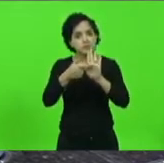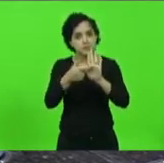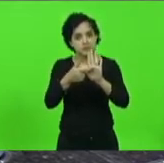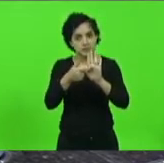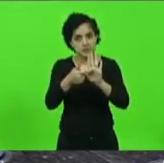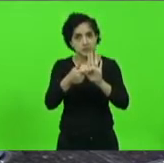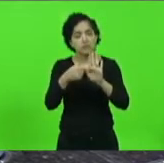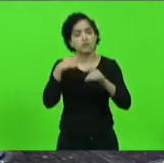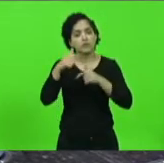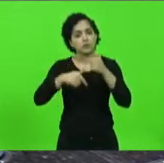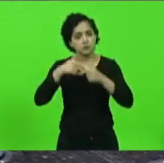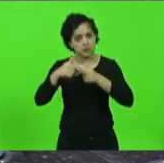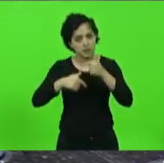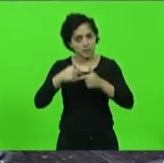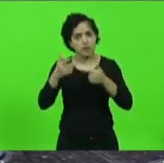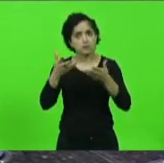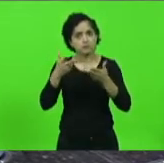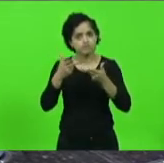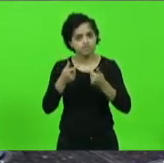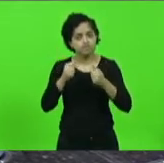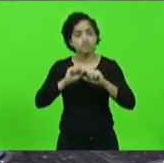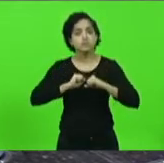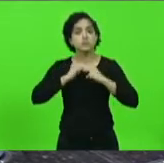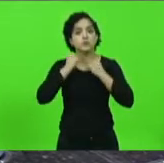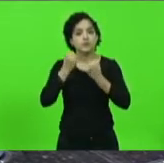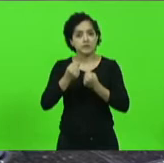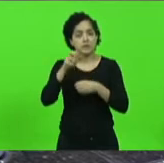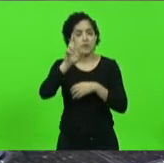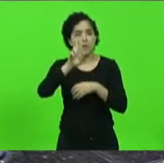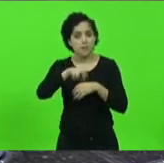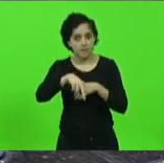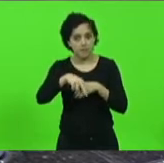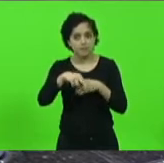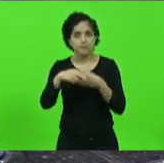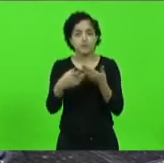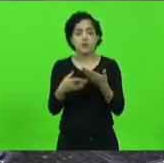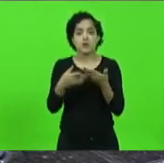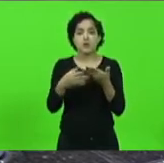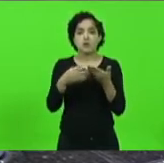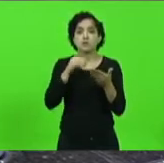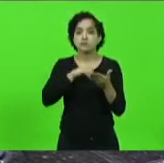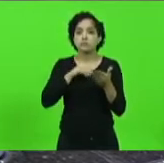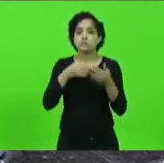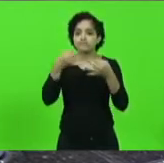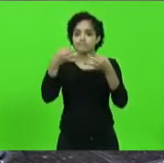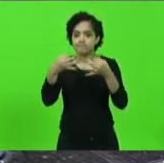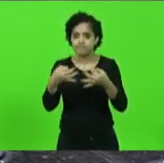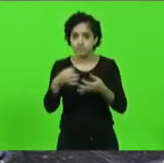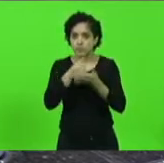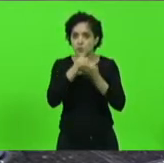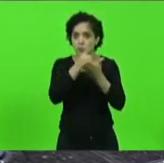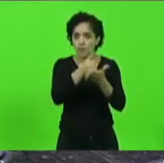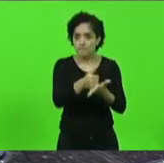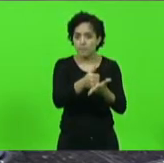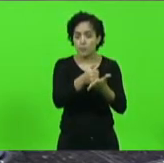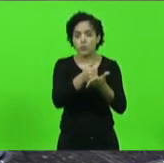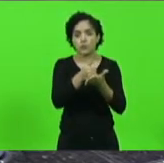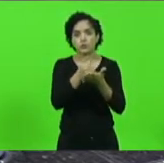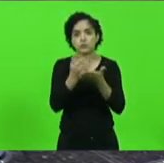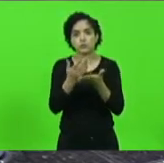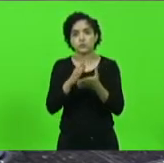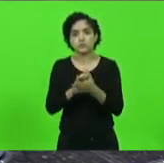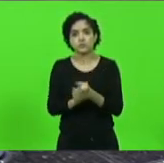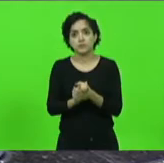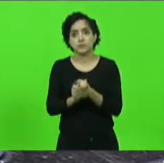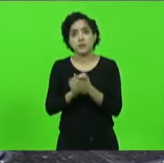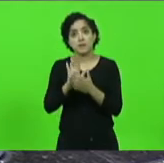foi um exímio orador aqui, está defendendo com razão uma reposição justa, tem todo o meu apoio, não tenho absolutamente nada contra o deputado Gessé.